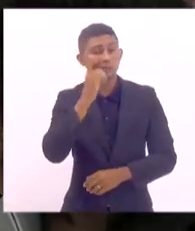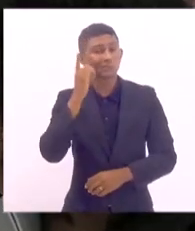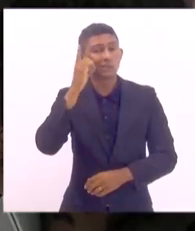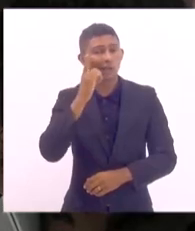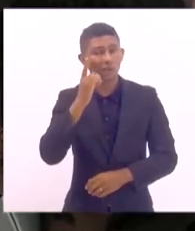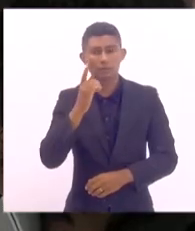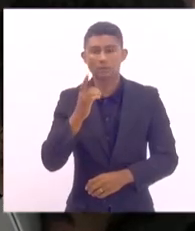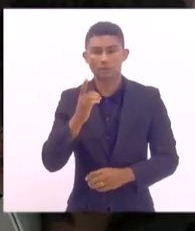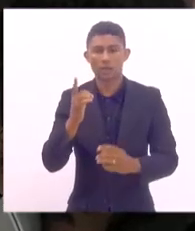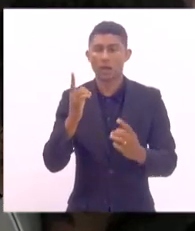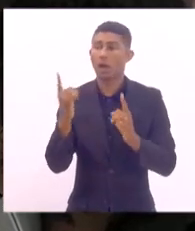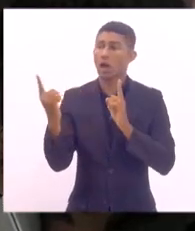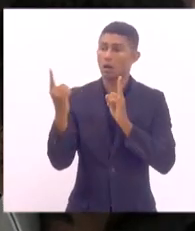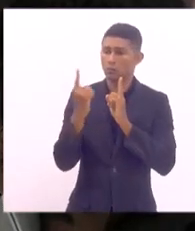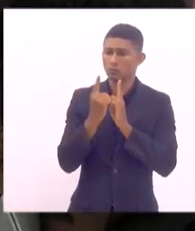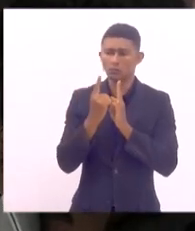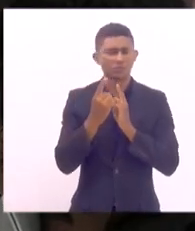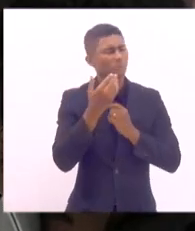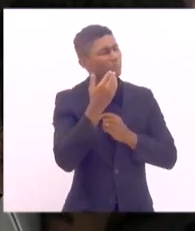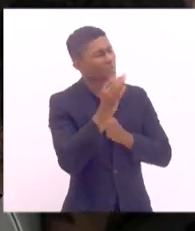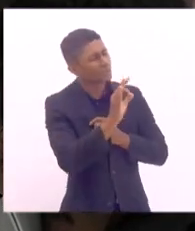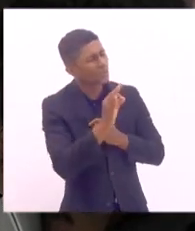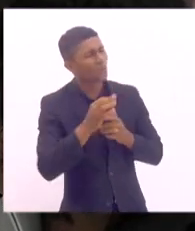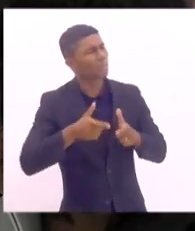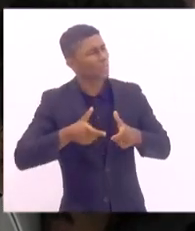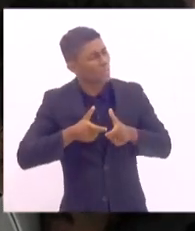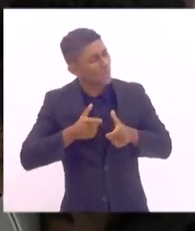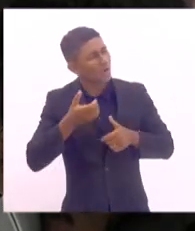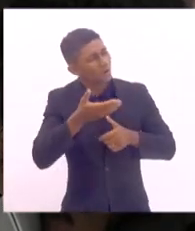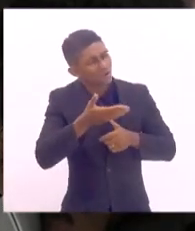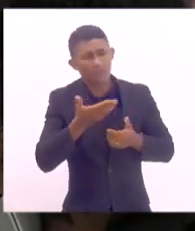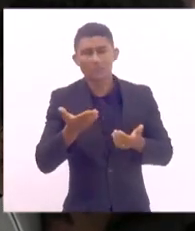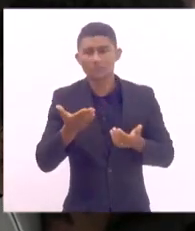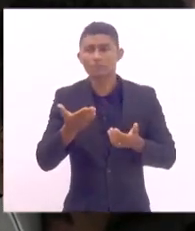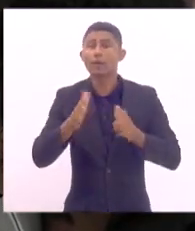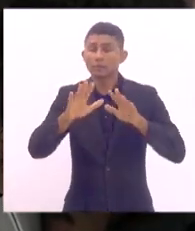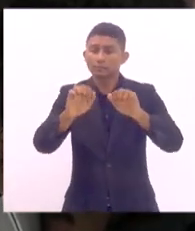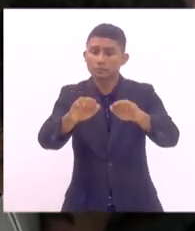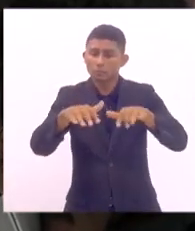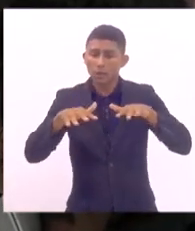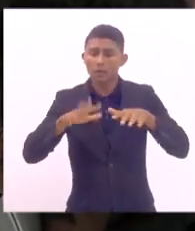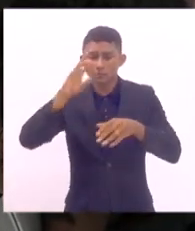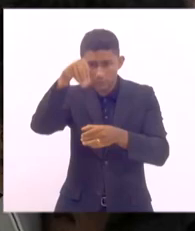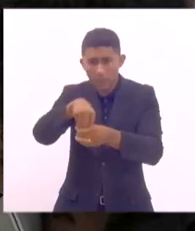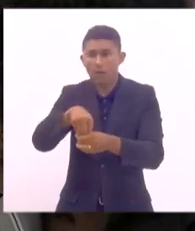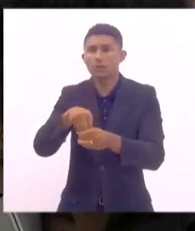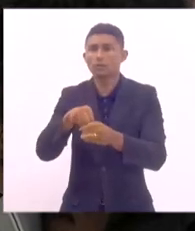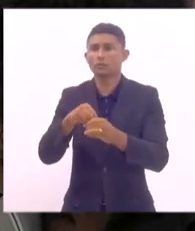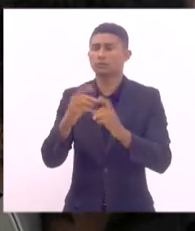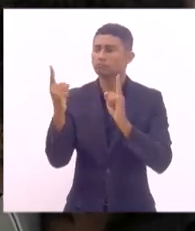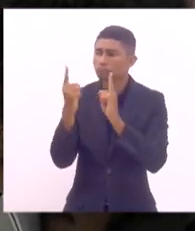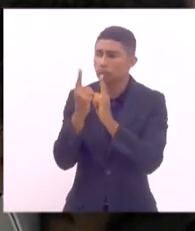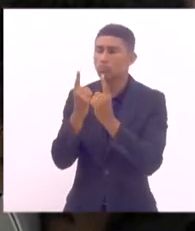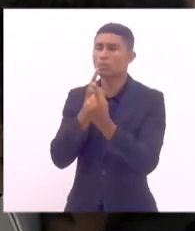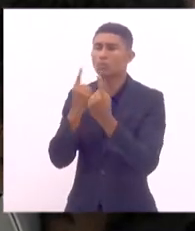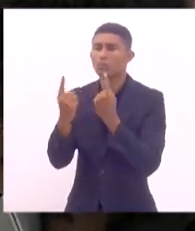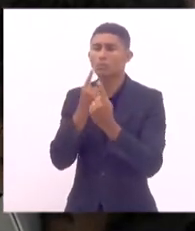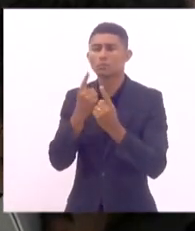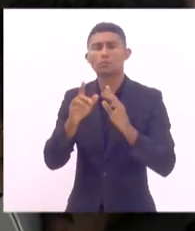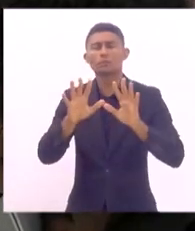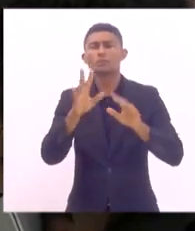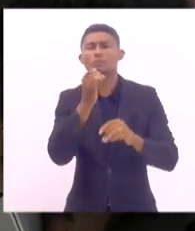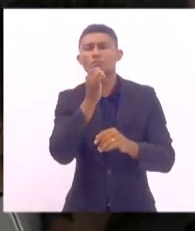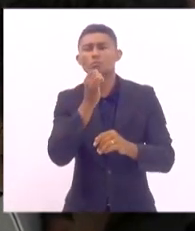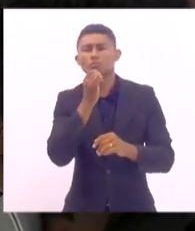não pede não, esse é uma medalha e tal, não precisa pedir. Isso a gente fazia no plenário, entendeu? Então, isso que foi feito. Ah,